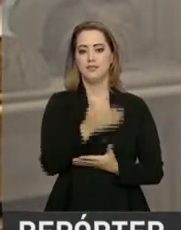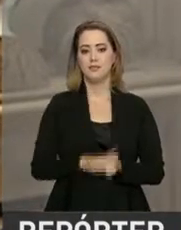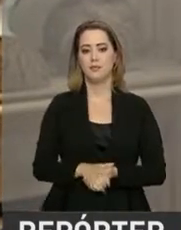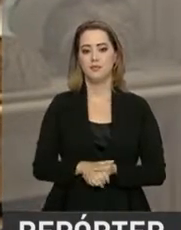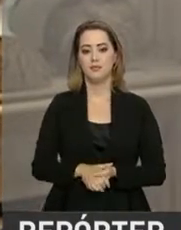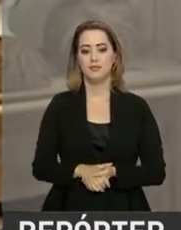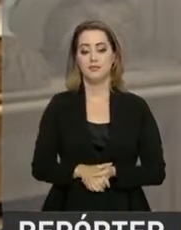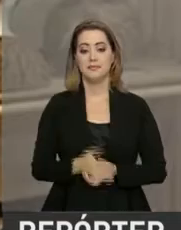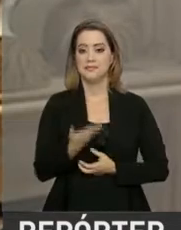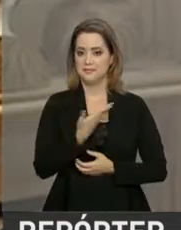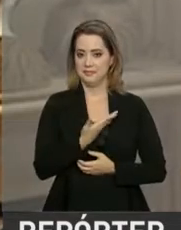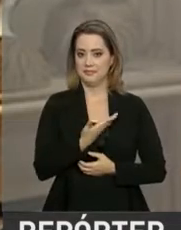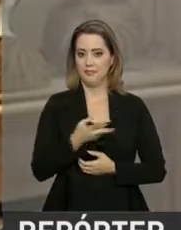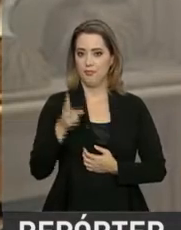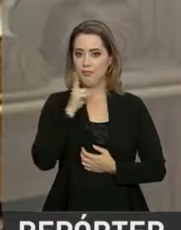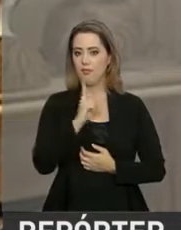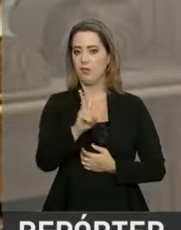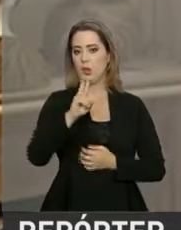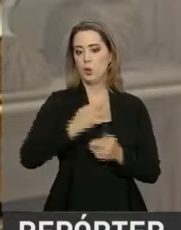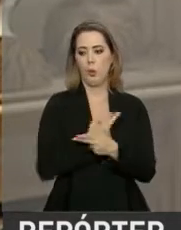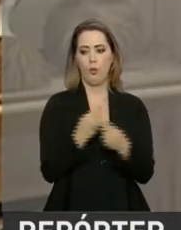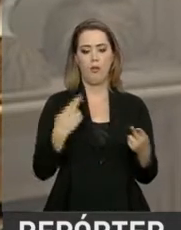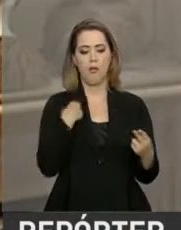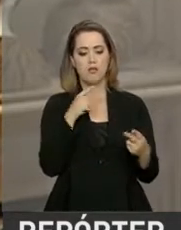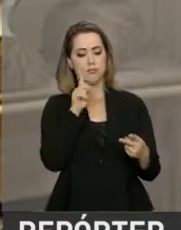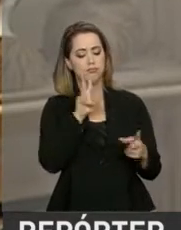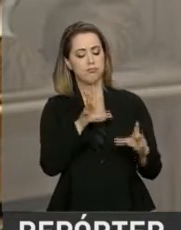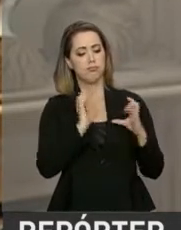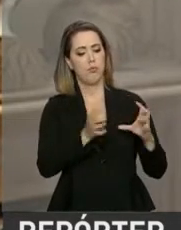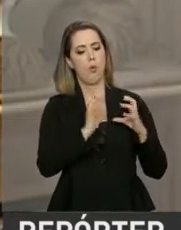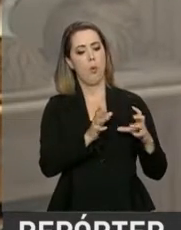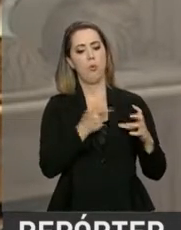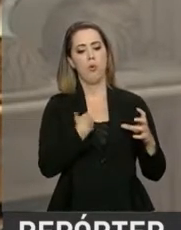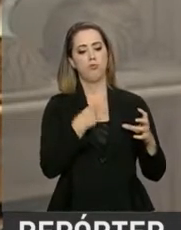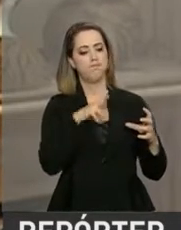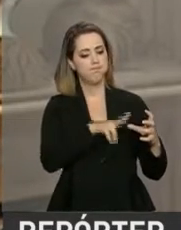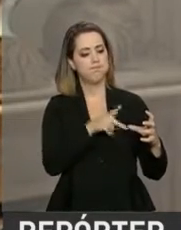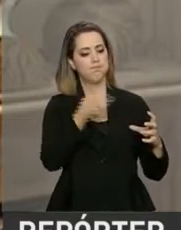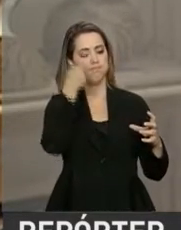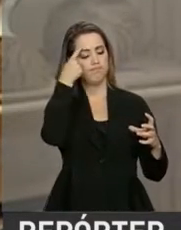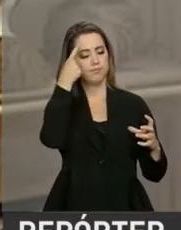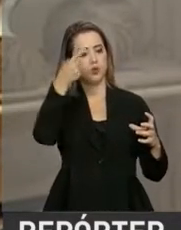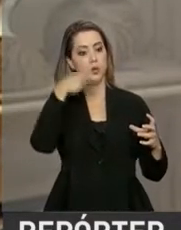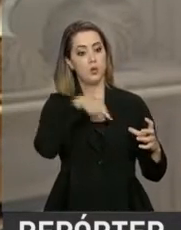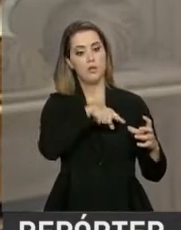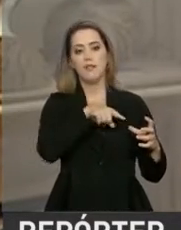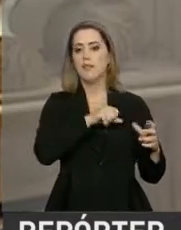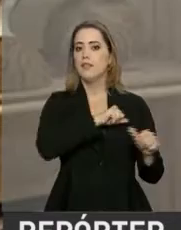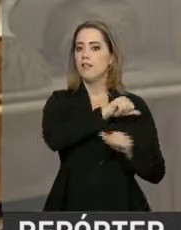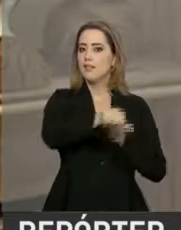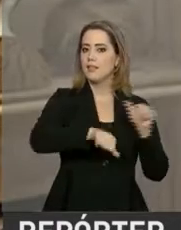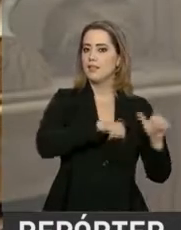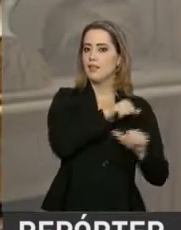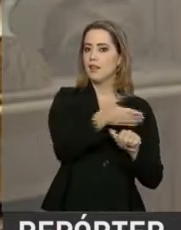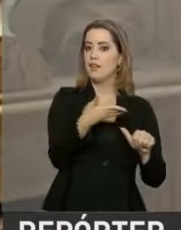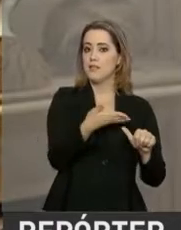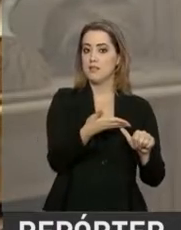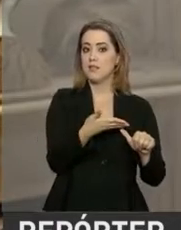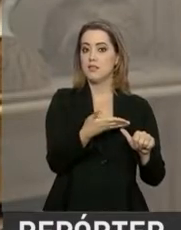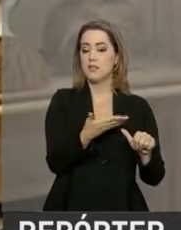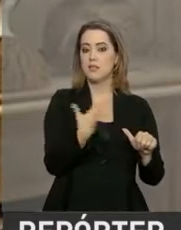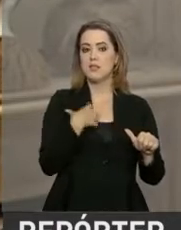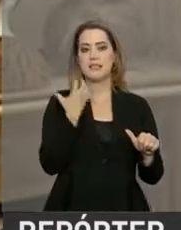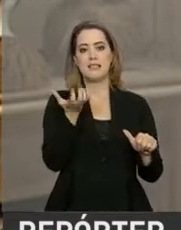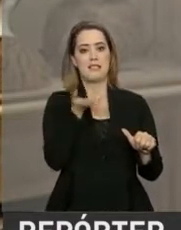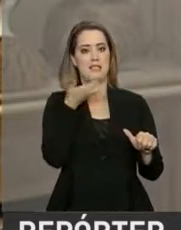de casco de coco lá jogado no lixo, nós tivemos a ideia, eu e minha irmã, de pegar esse coco e transformar. Como